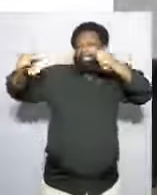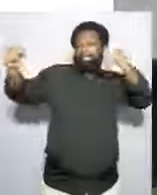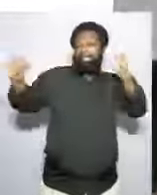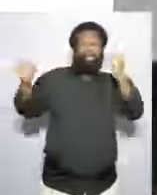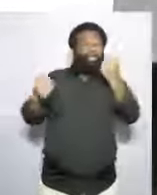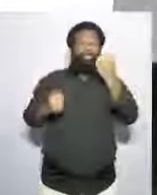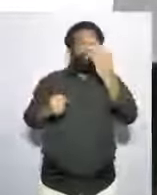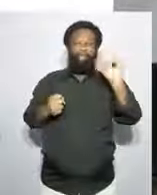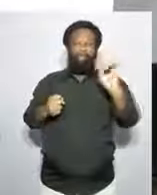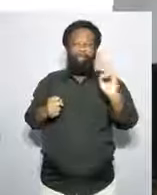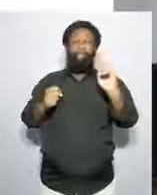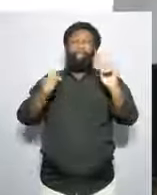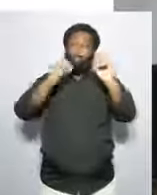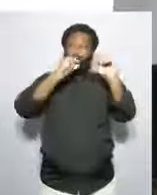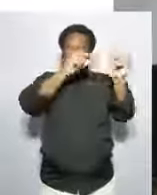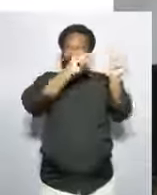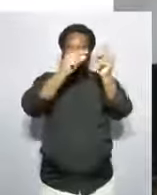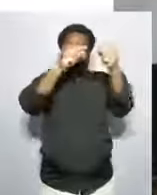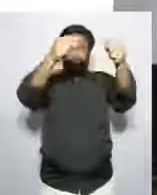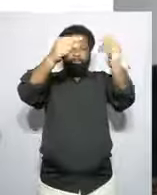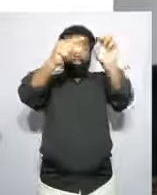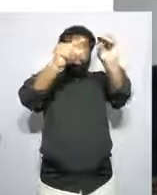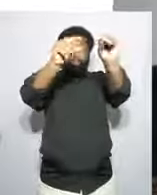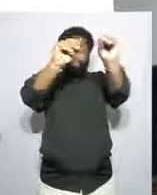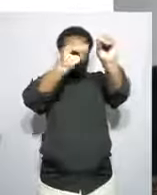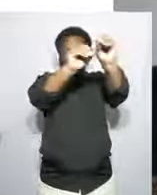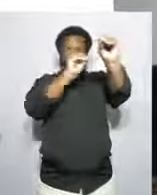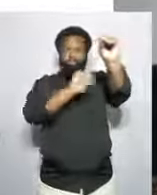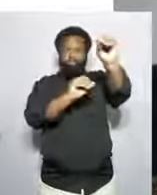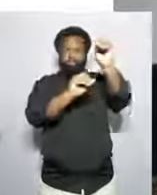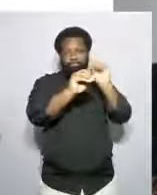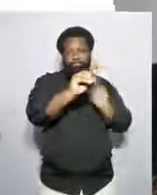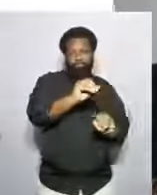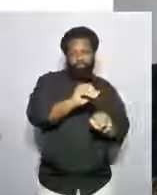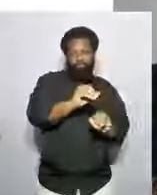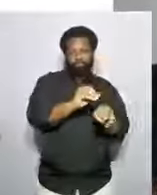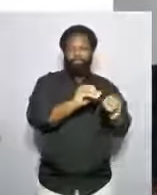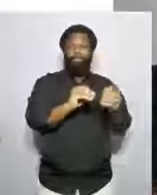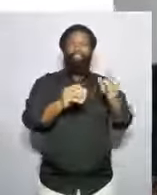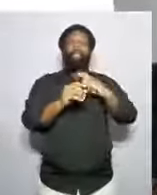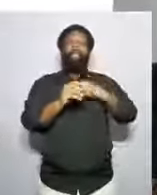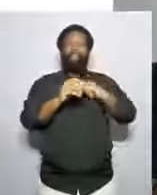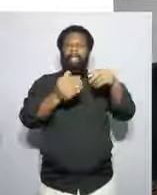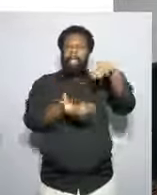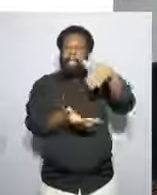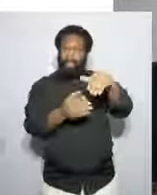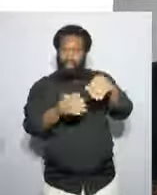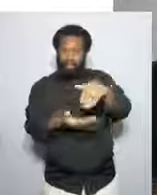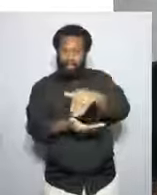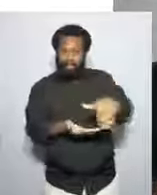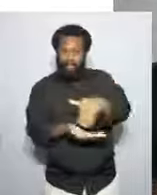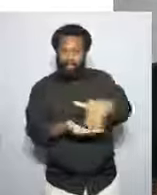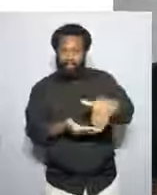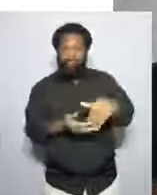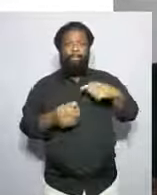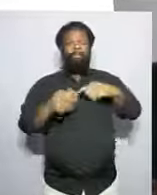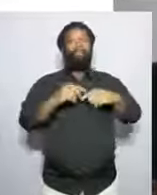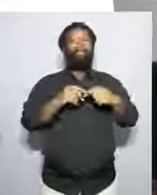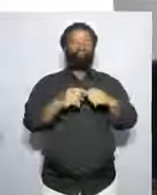essa projeção aqui para baixo dessas duas séries que estão localizadas aqui embaixo. Lantanídeos